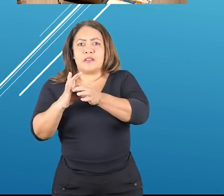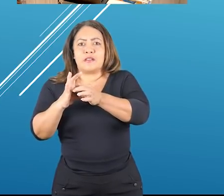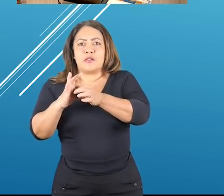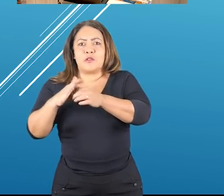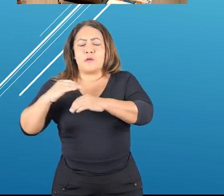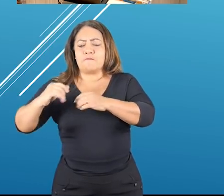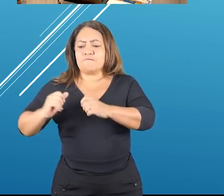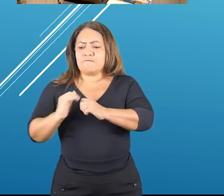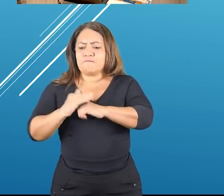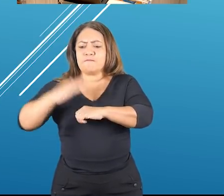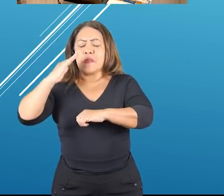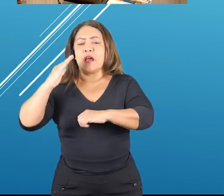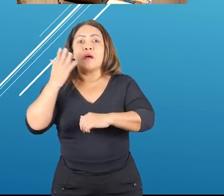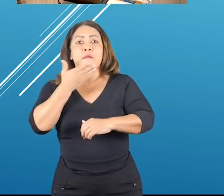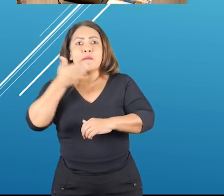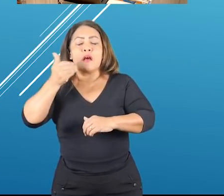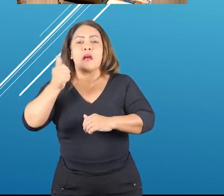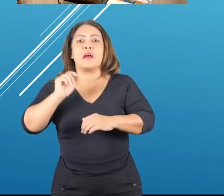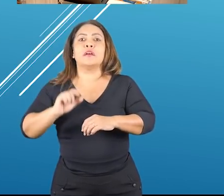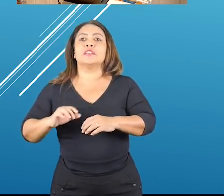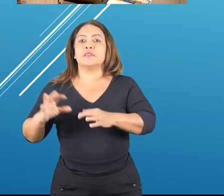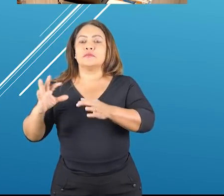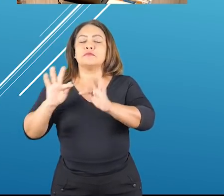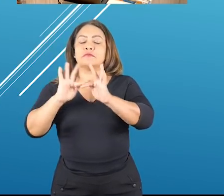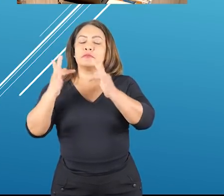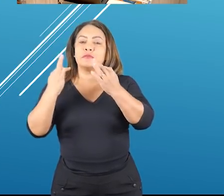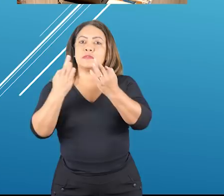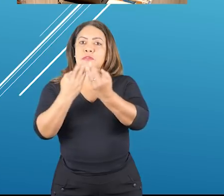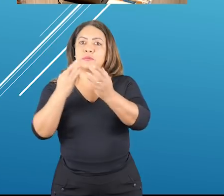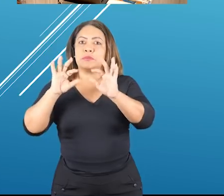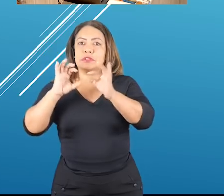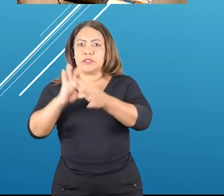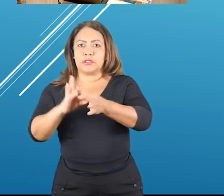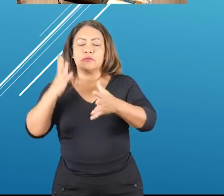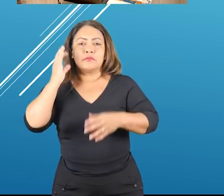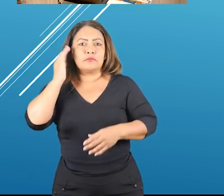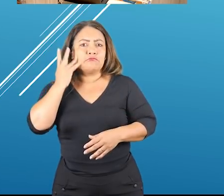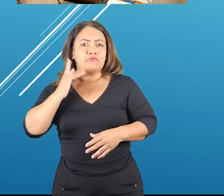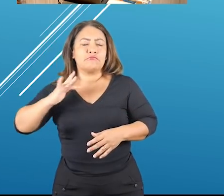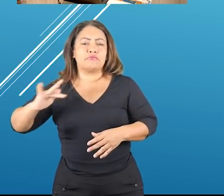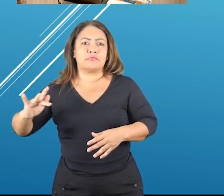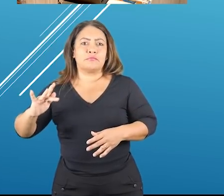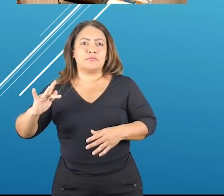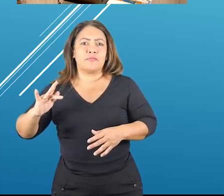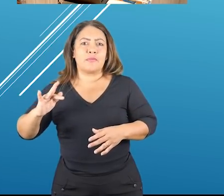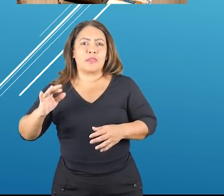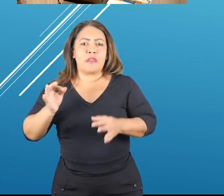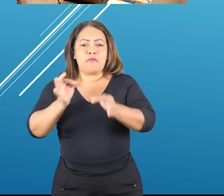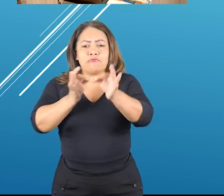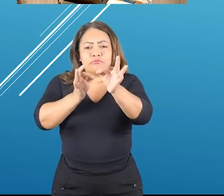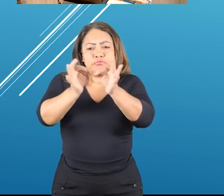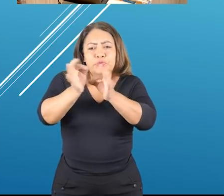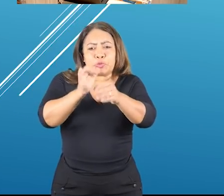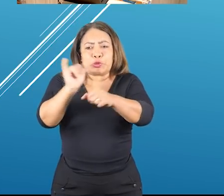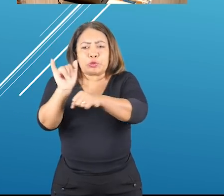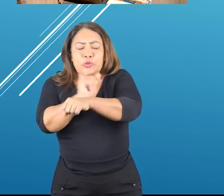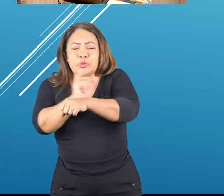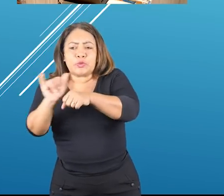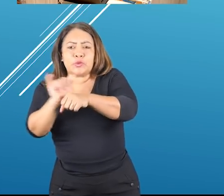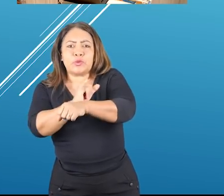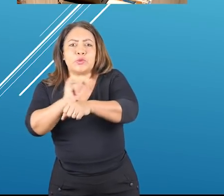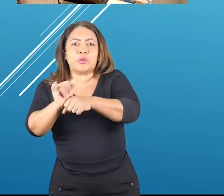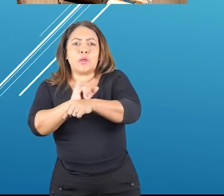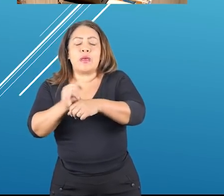aproximar esses dois contextos de desenvolvimento infantil, articulando experiências que se